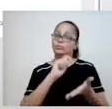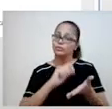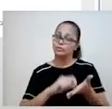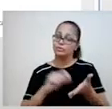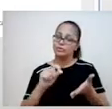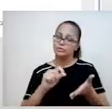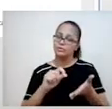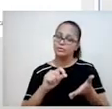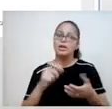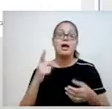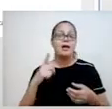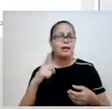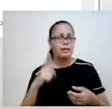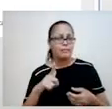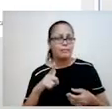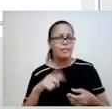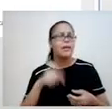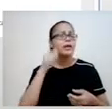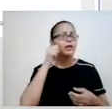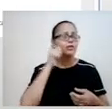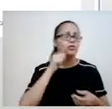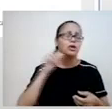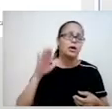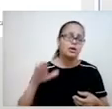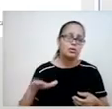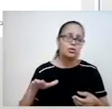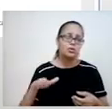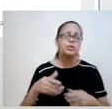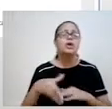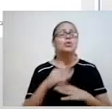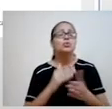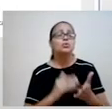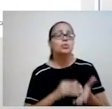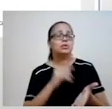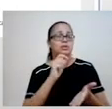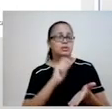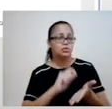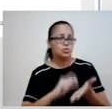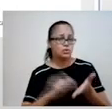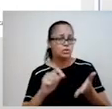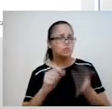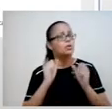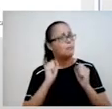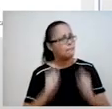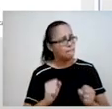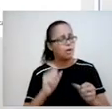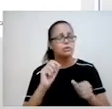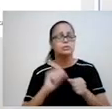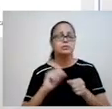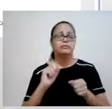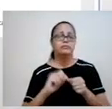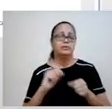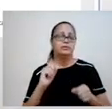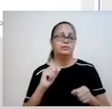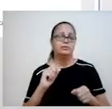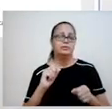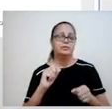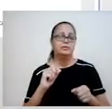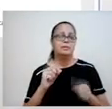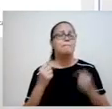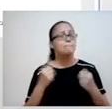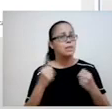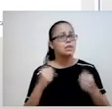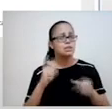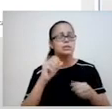garota de novo, ela cortou e colocou ela. Todas essas correções, elas podem ser feitas e elas devem ser feitas. Eu